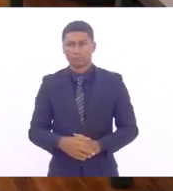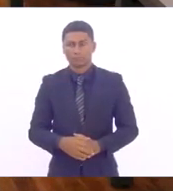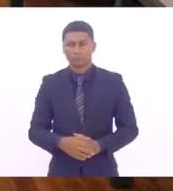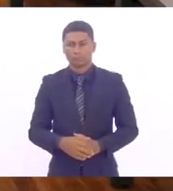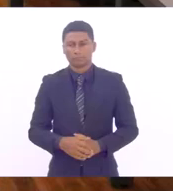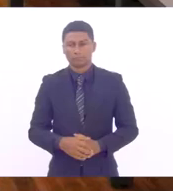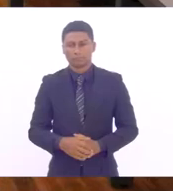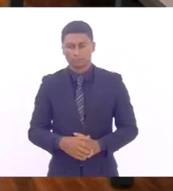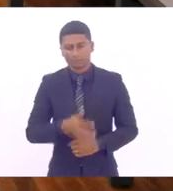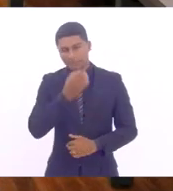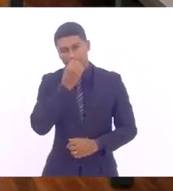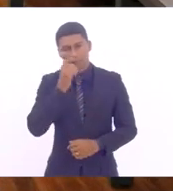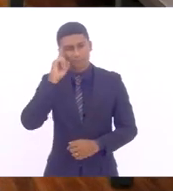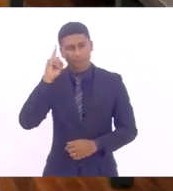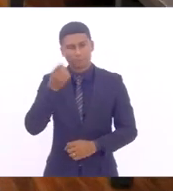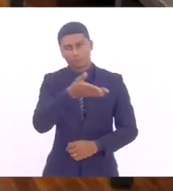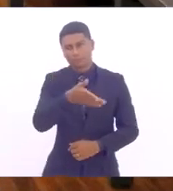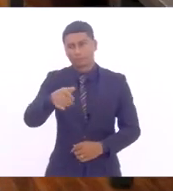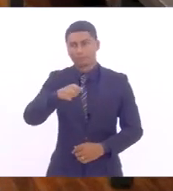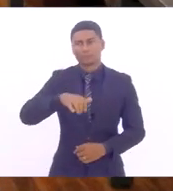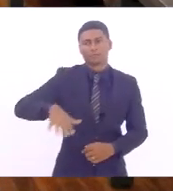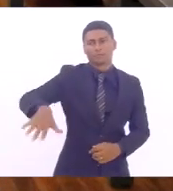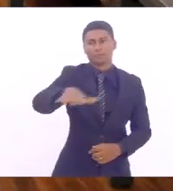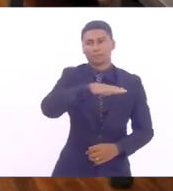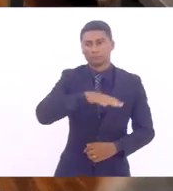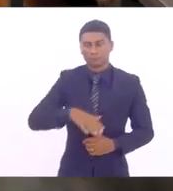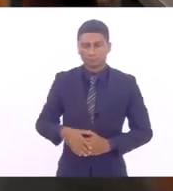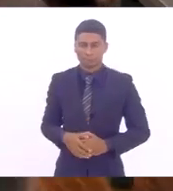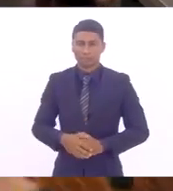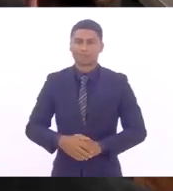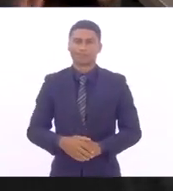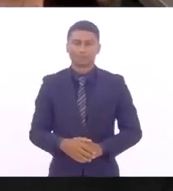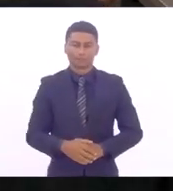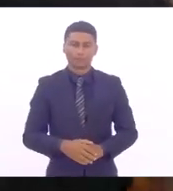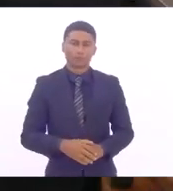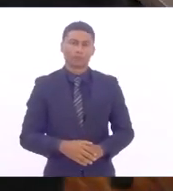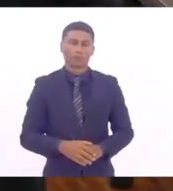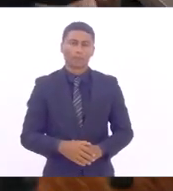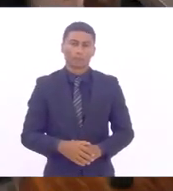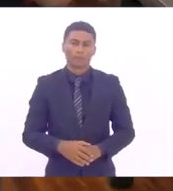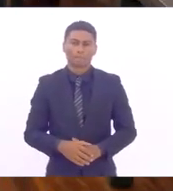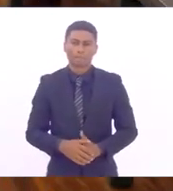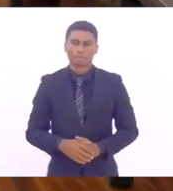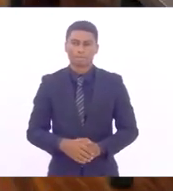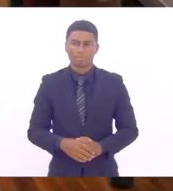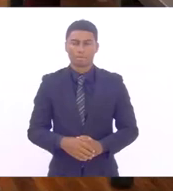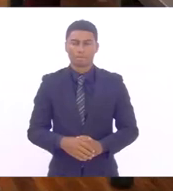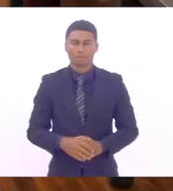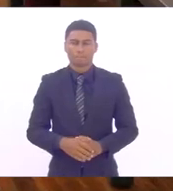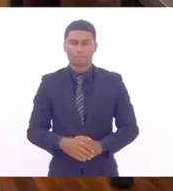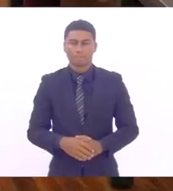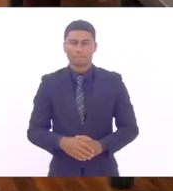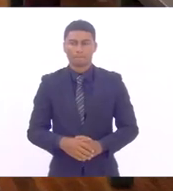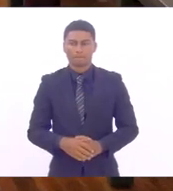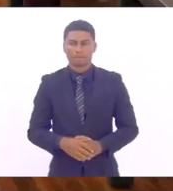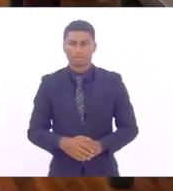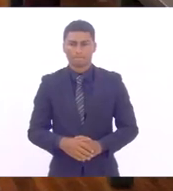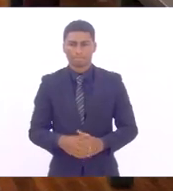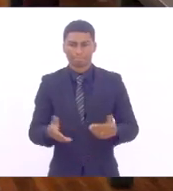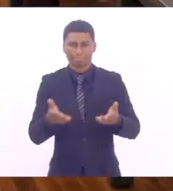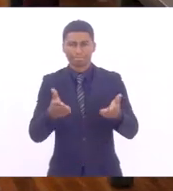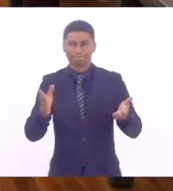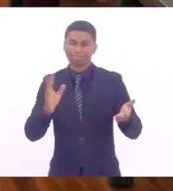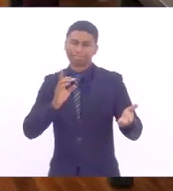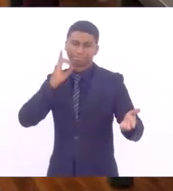Bom, bom dia a todos. Pode deixar que eu vou ler exatamente. Até disse, eu conheci, não entendi a letra. Excelentíssimos senhores